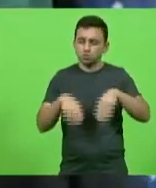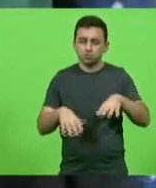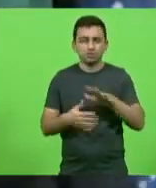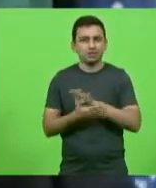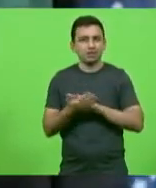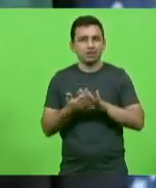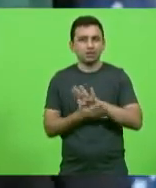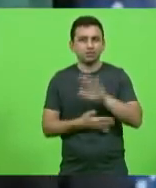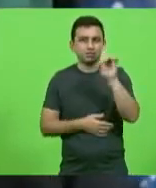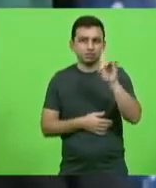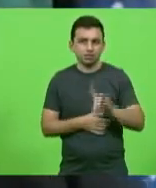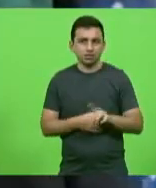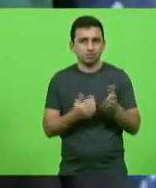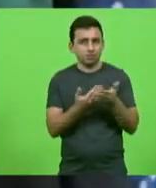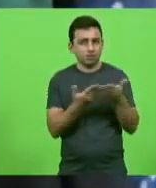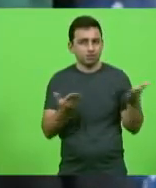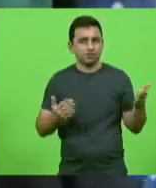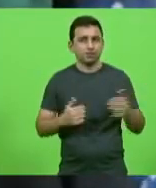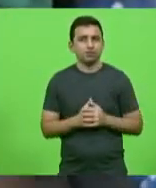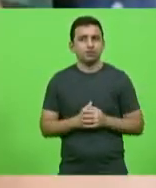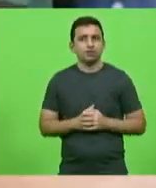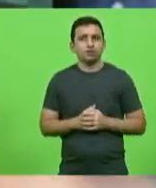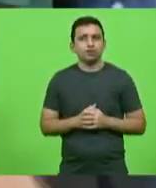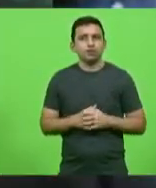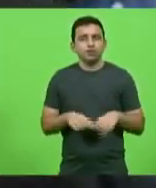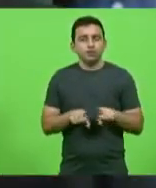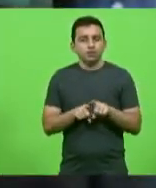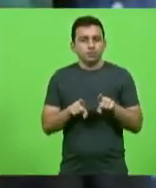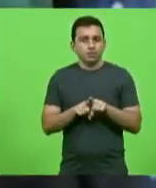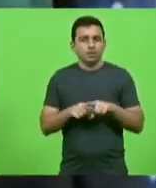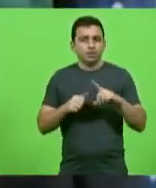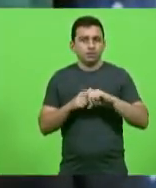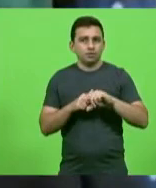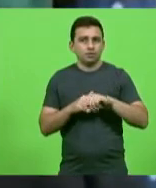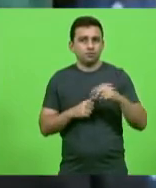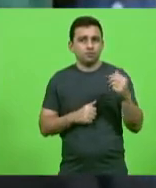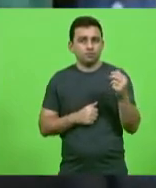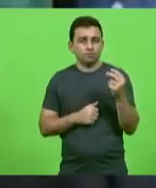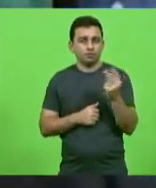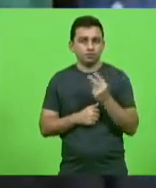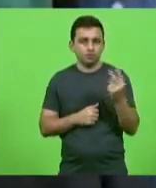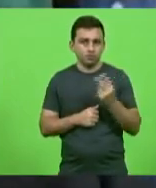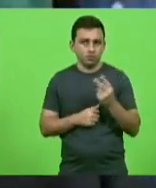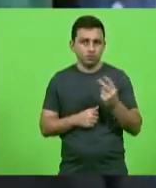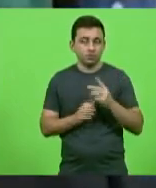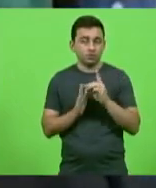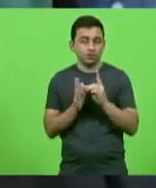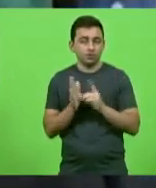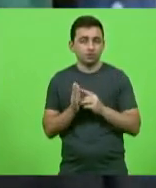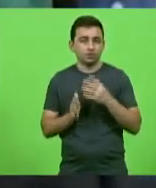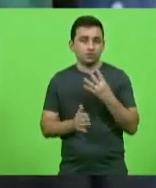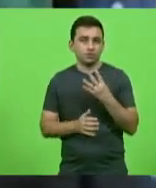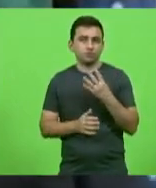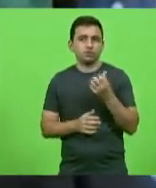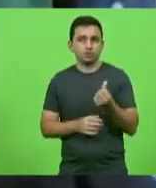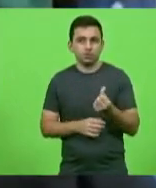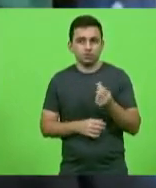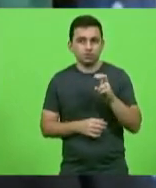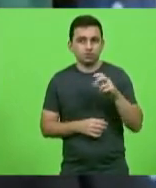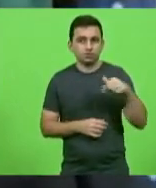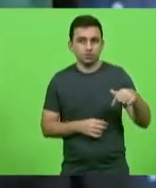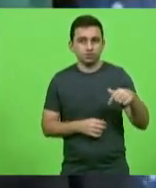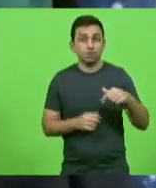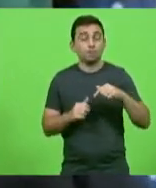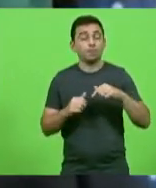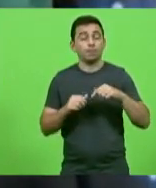dos direitos dos administrados é isso artigo 22 do Decreto 46 57 jogos